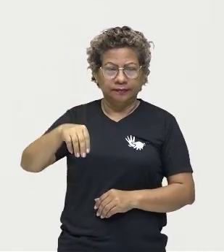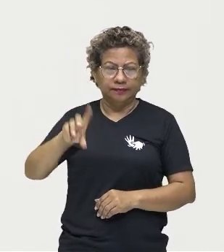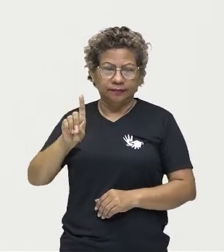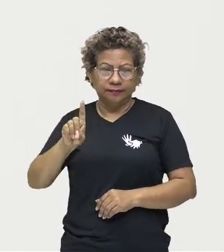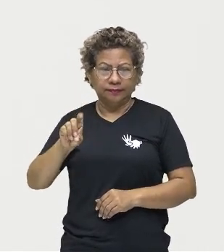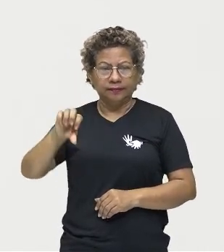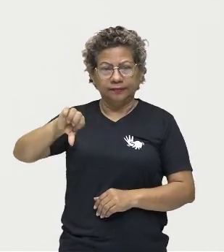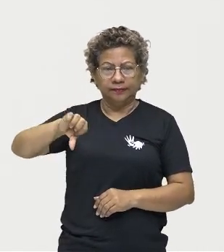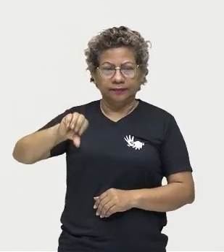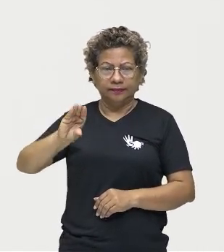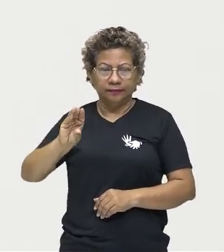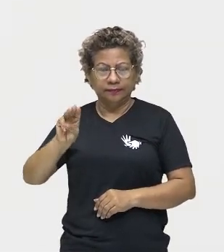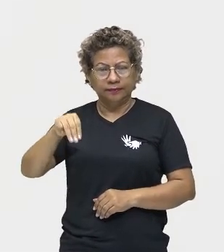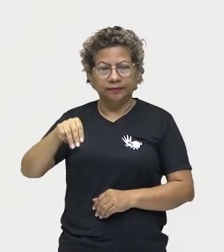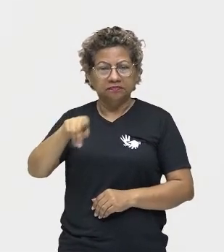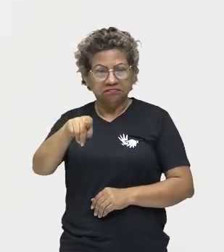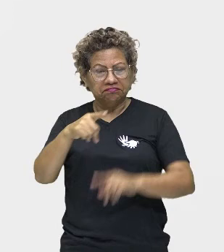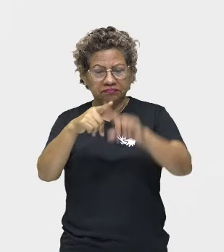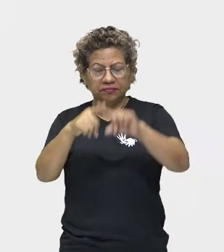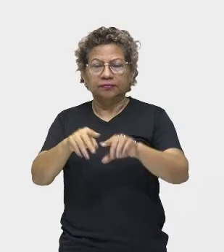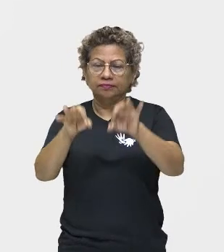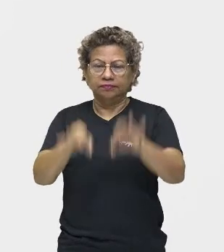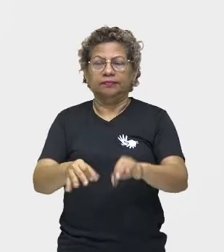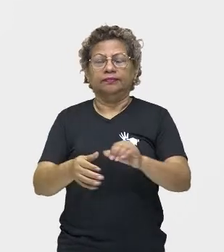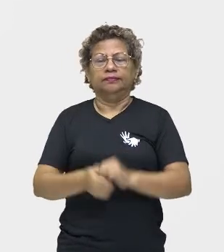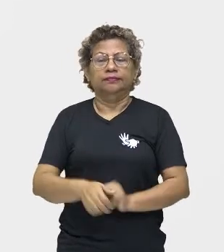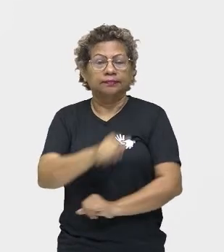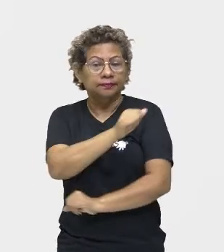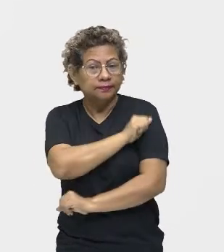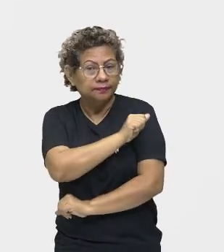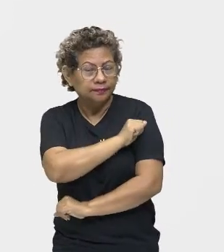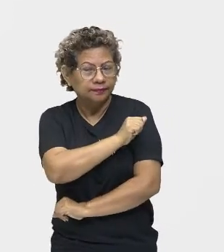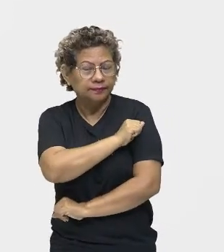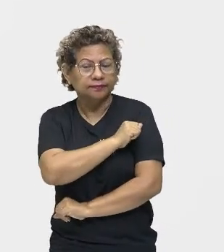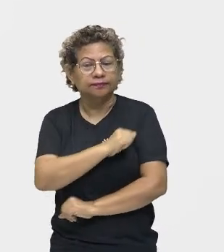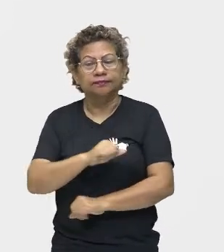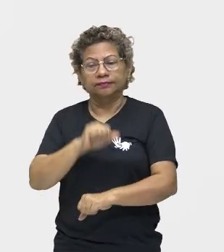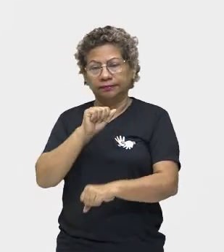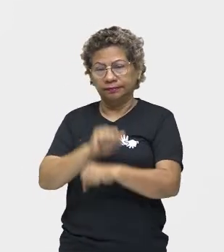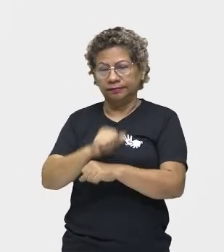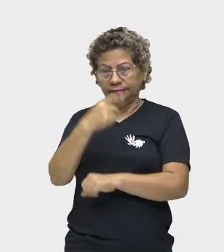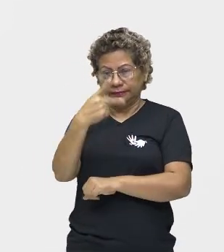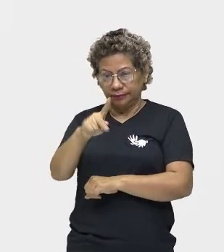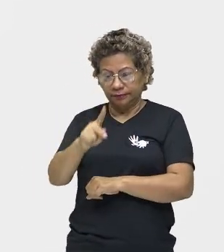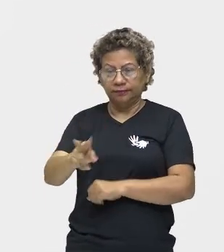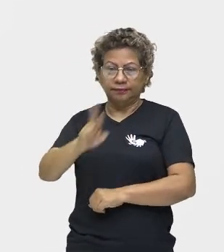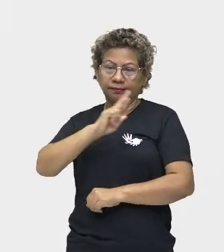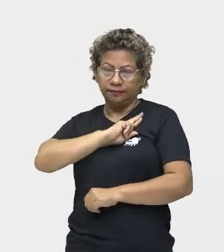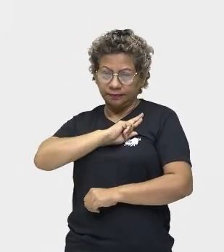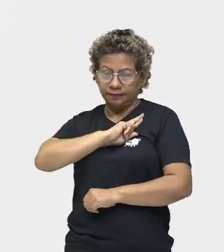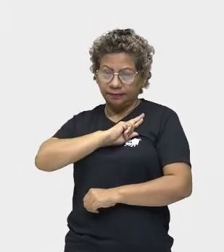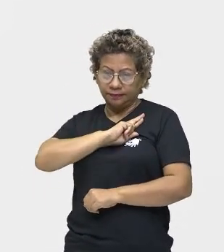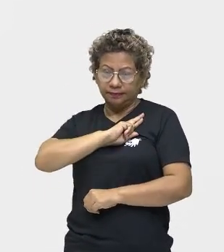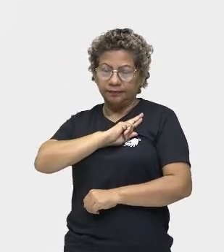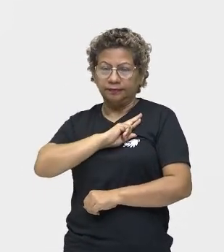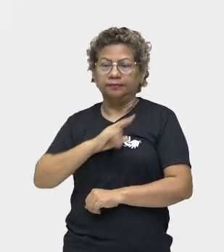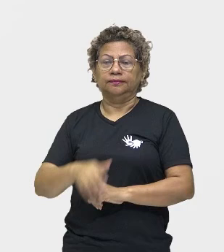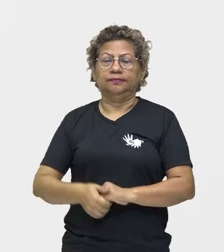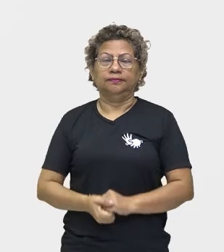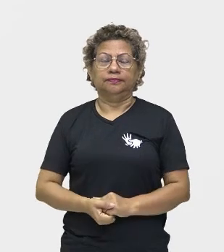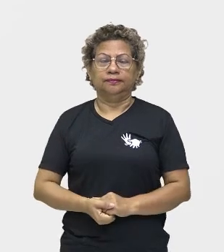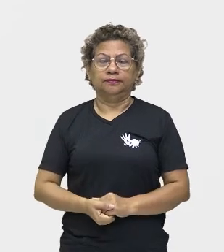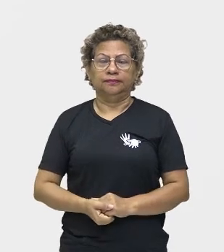9 centímetros. Queridos alunos, bom desenvolvimento e até a nossa